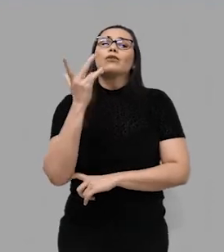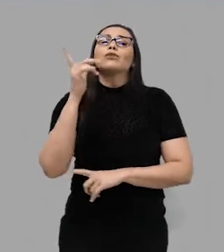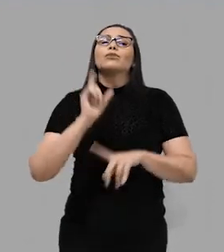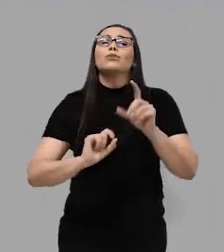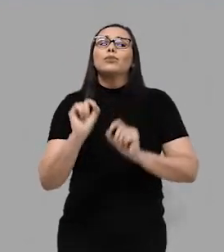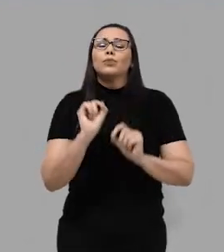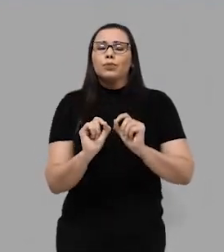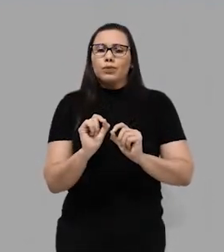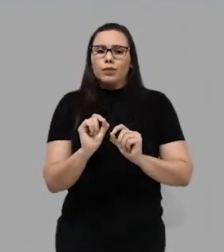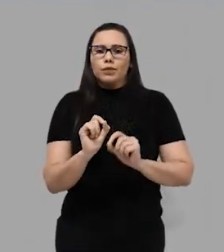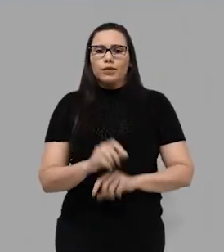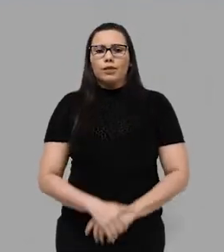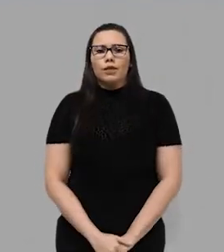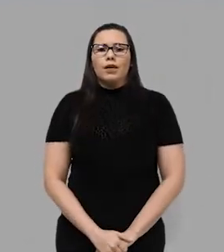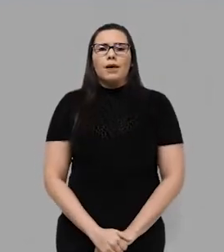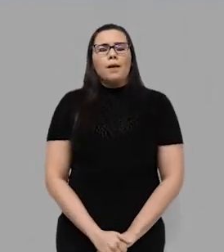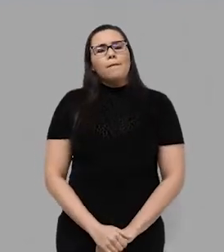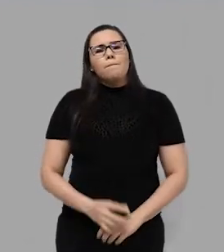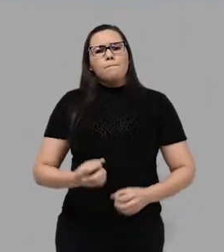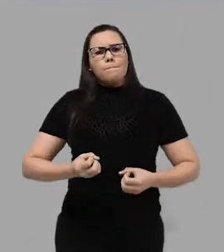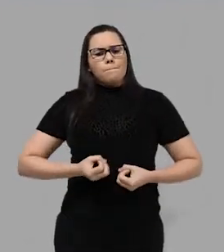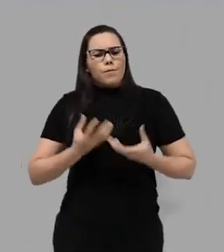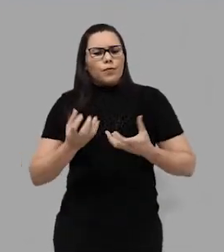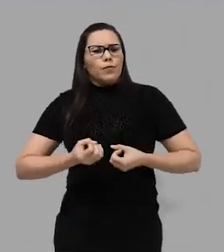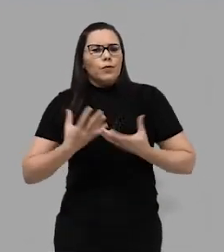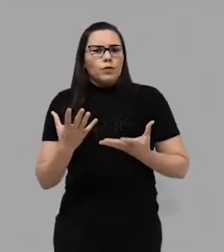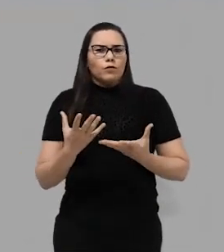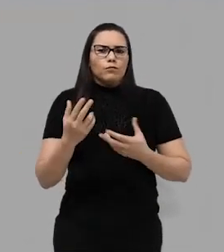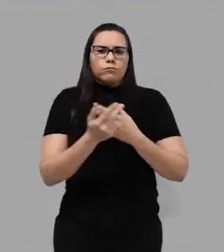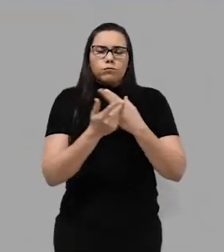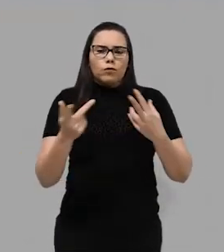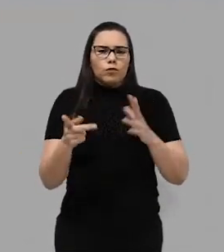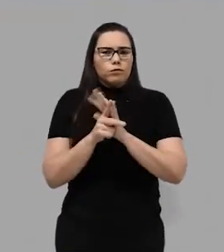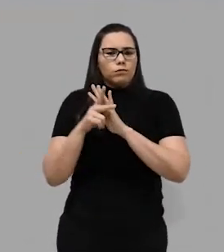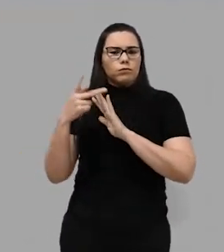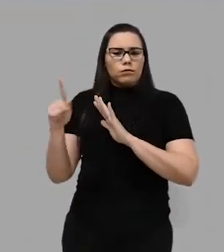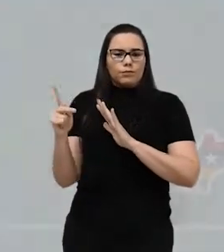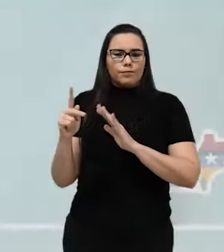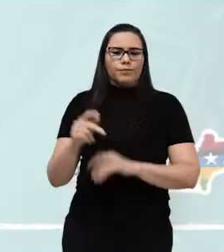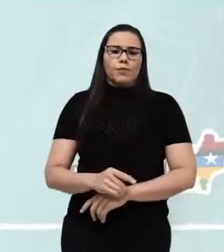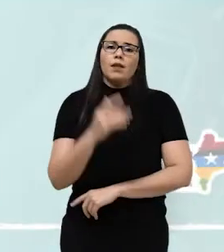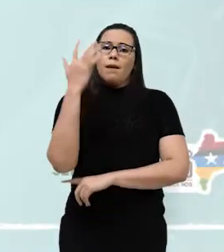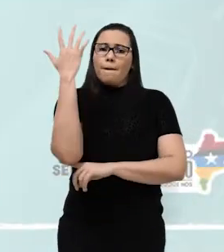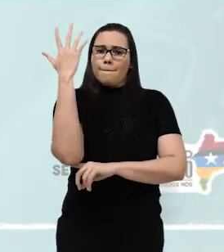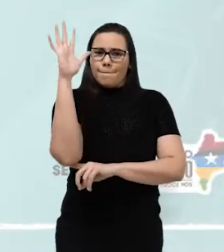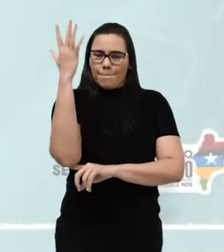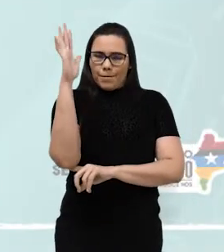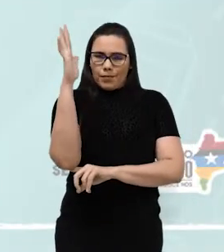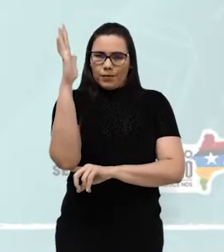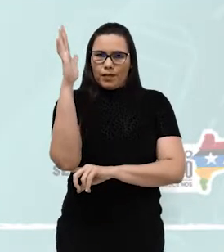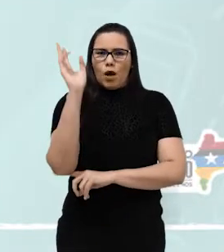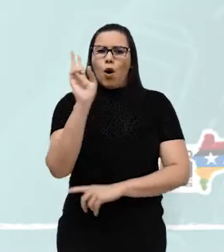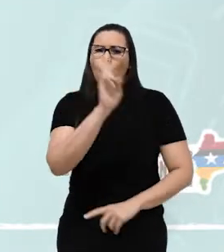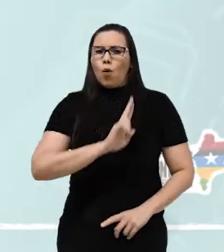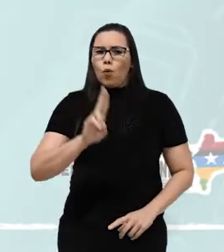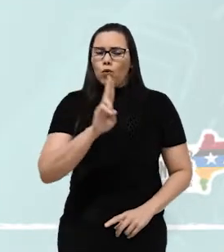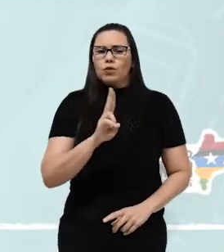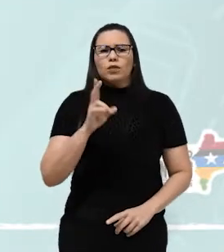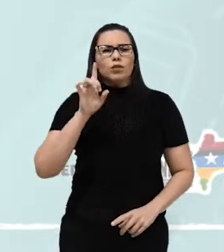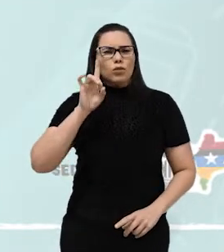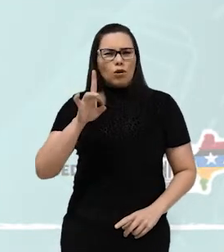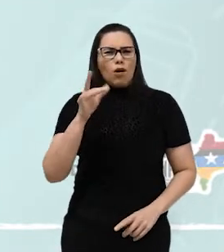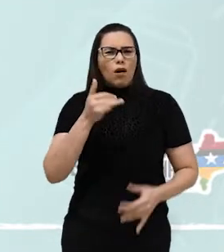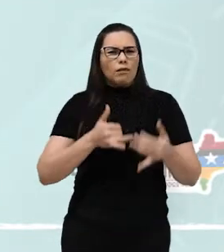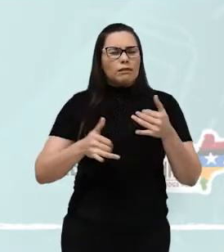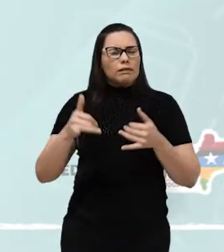vão fazer parte do corpo dela, ok? Só que a planta ela não utiliza essa energia apenas para ela.